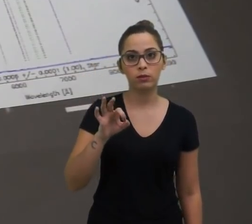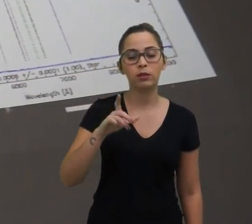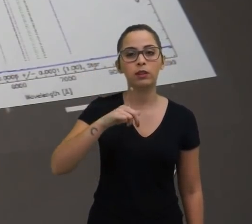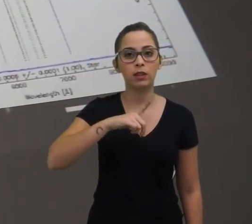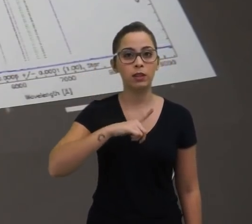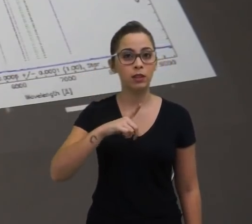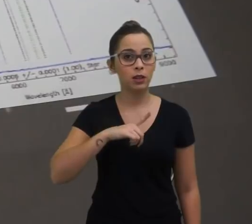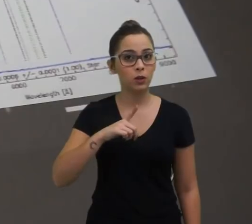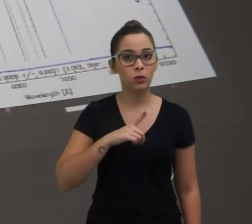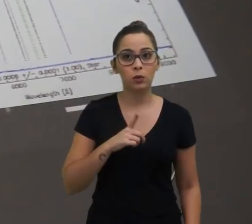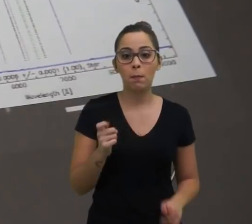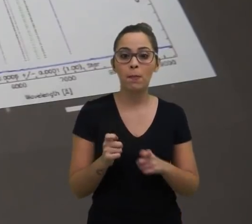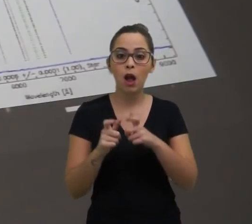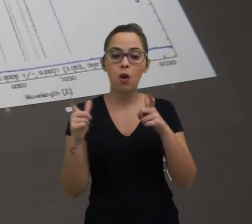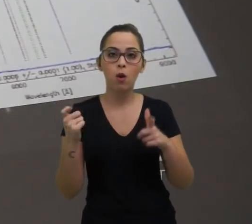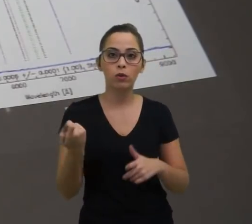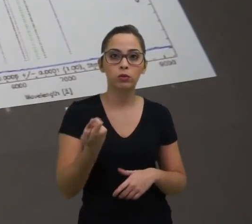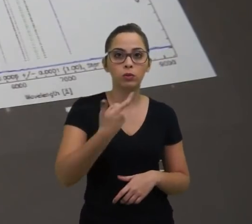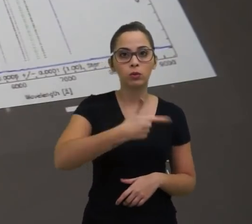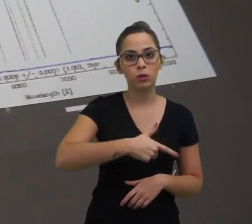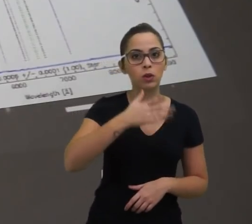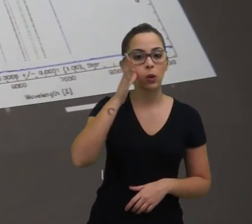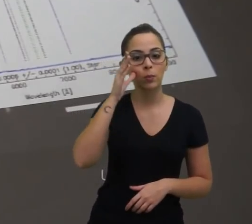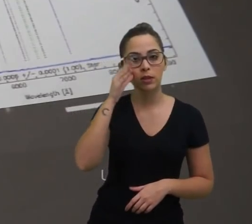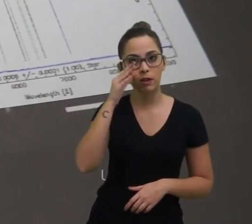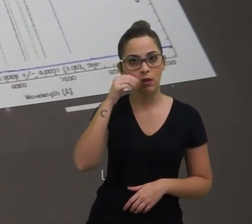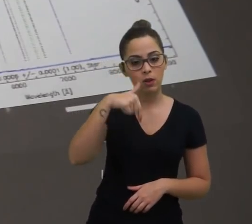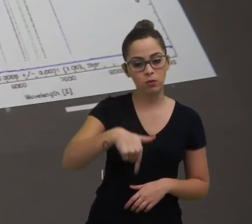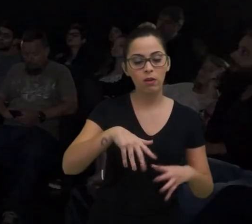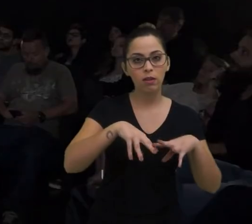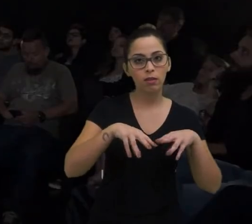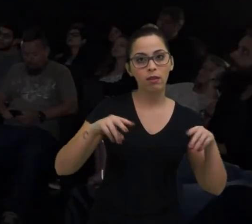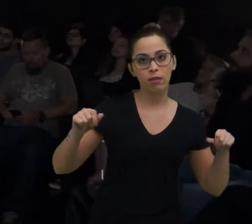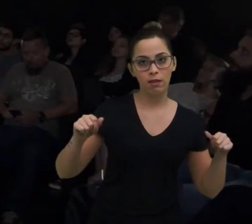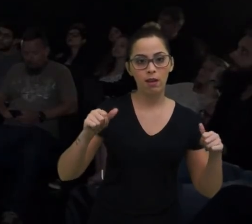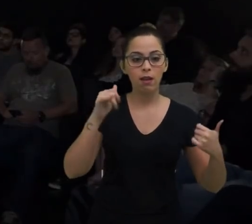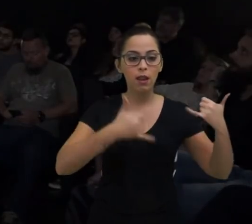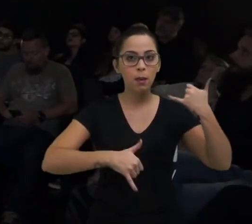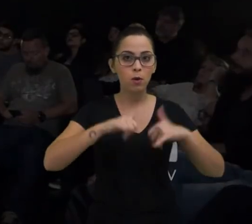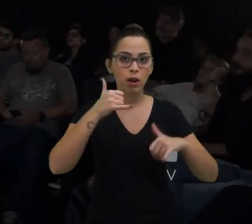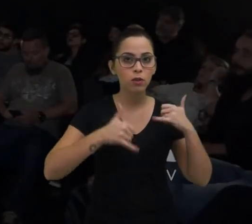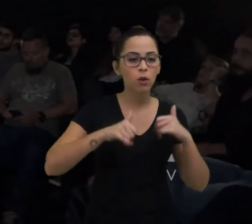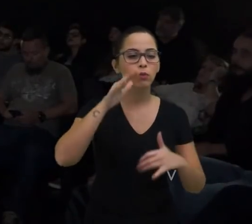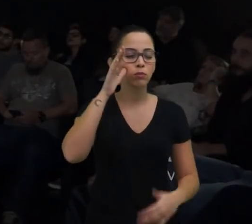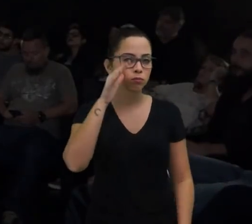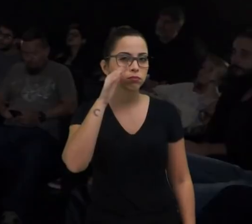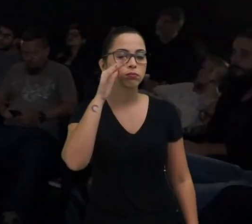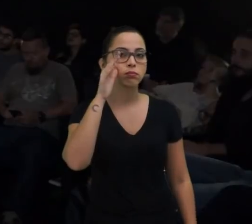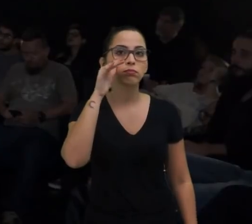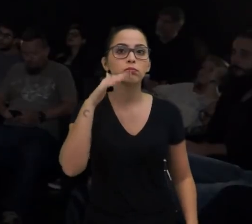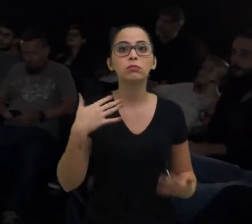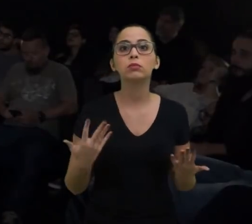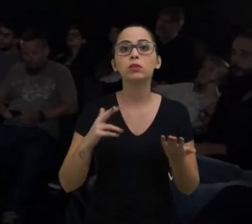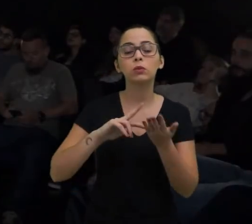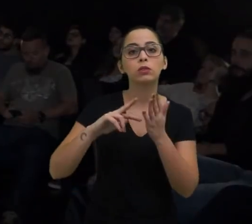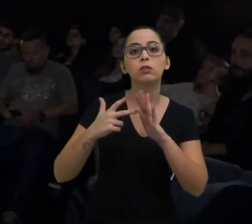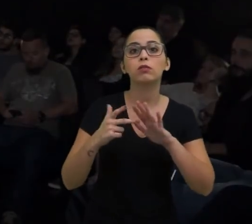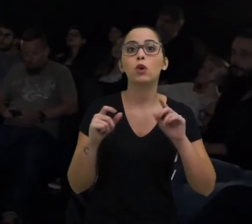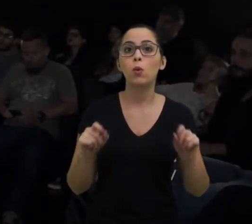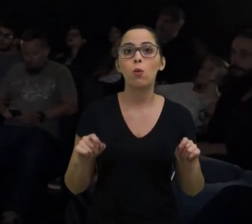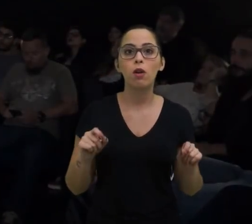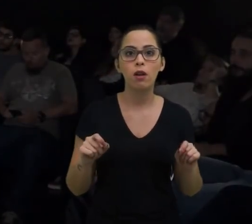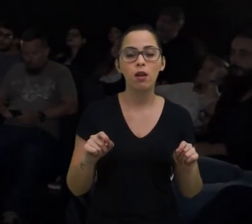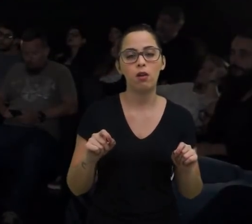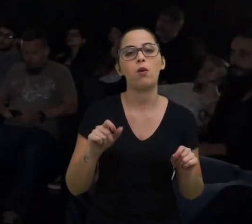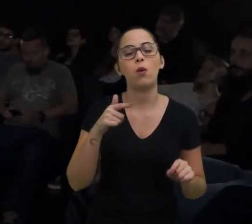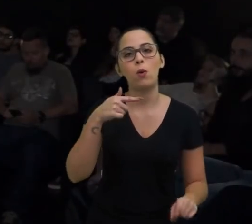se afastando da gente a 47.000 km por segundo. Como é que ele poderia estar se afastando da gente a 47.000